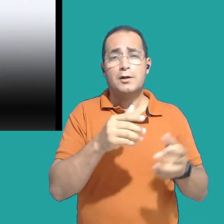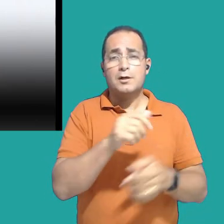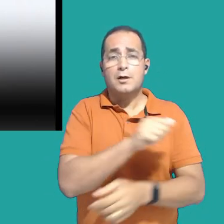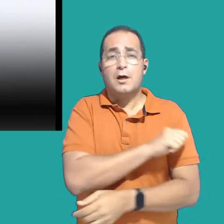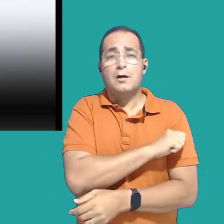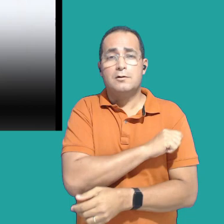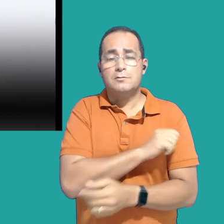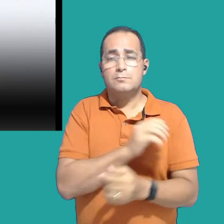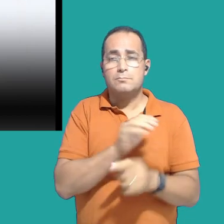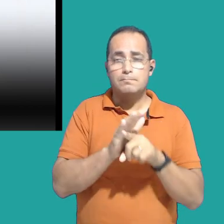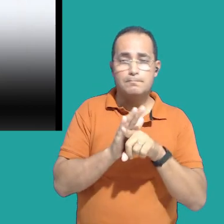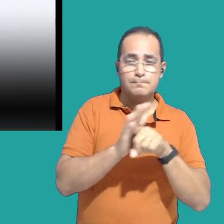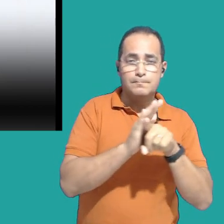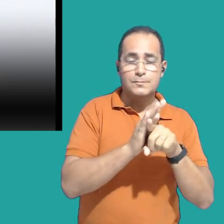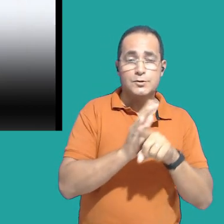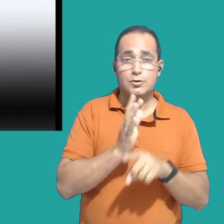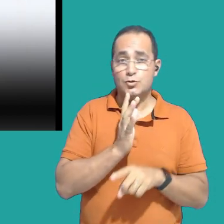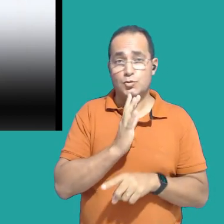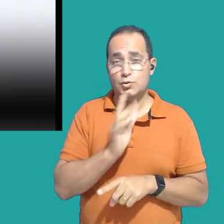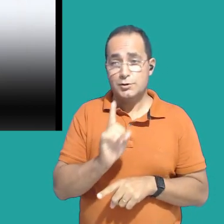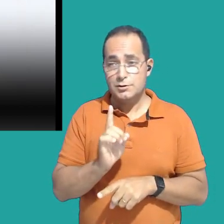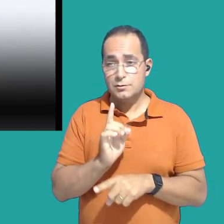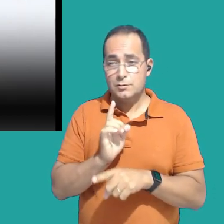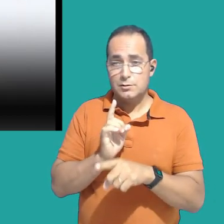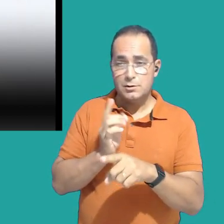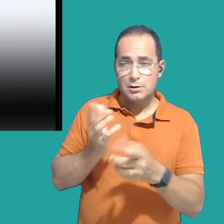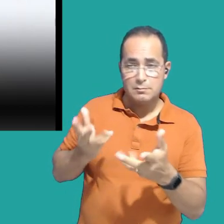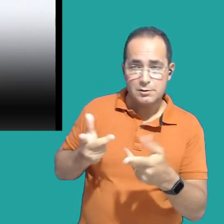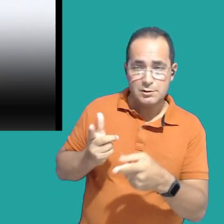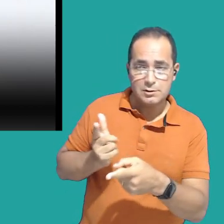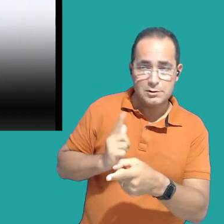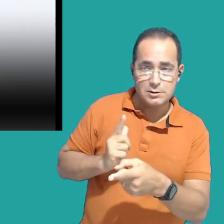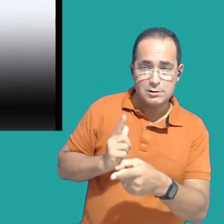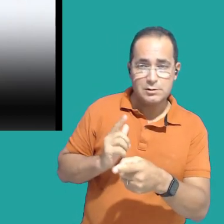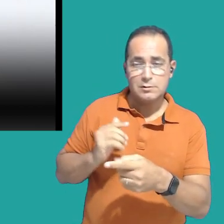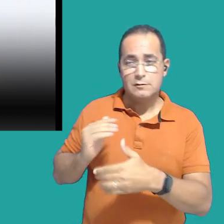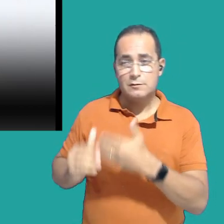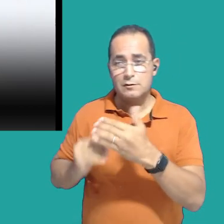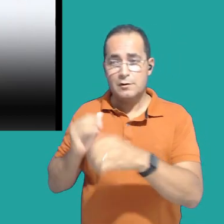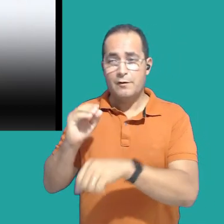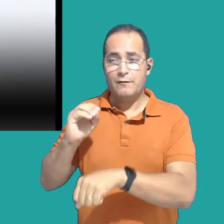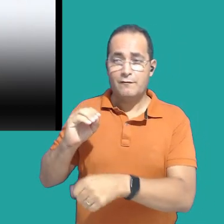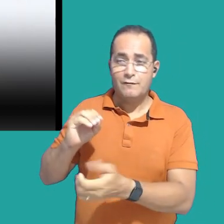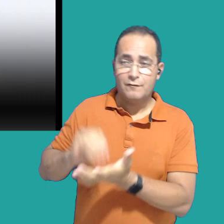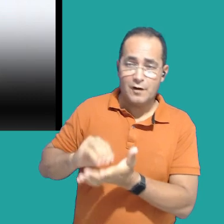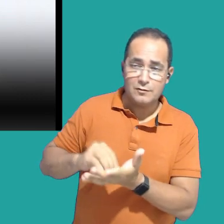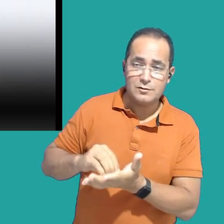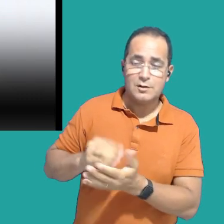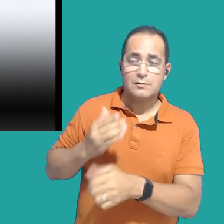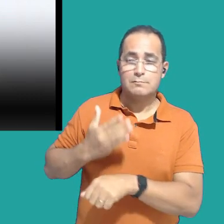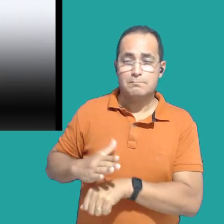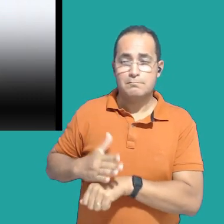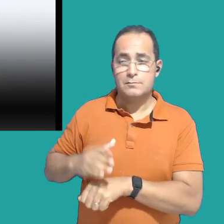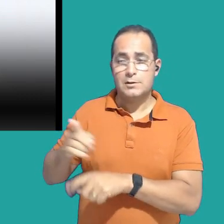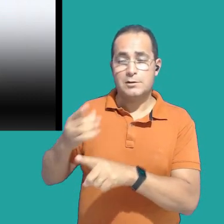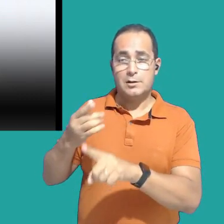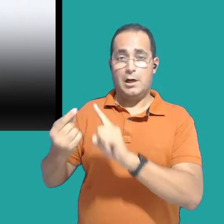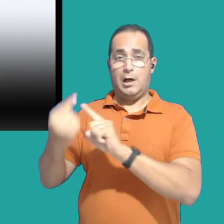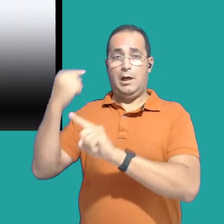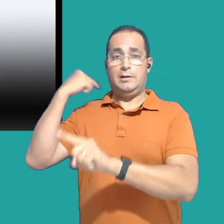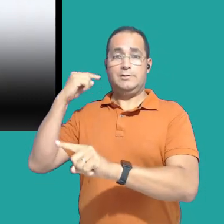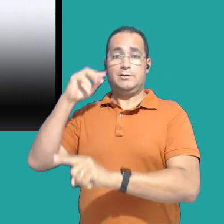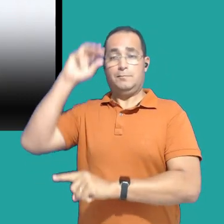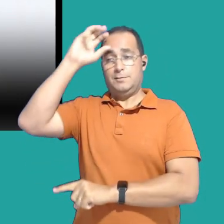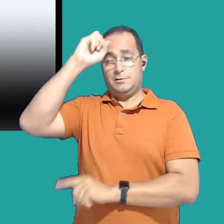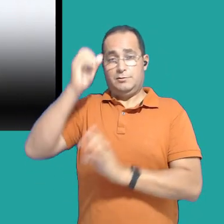estudante. Então, se eu não faço uma sondagem, eu conheço quais são as habilidades que a pessoa precisa desenvolver com deficiência, o que é